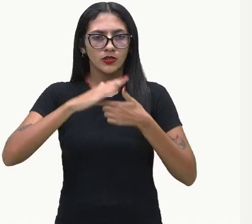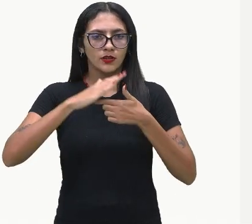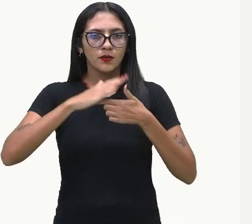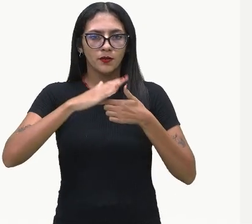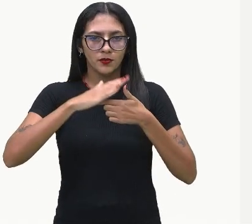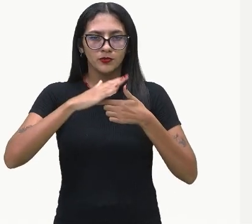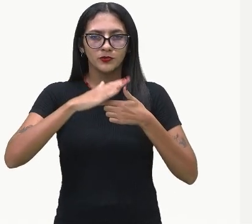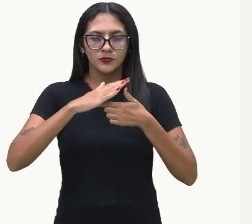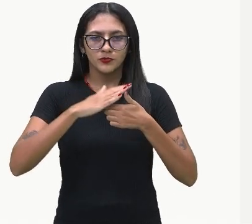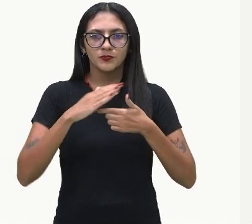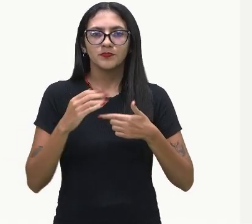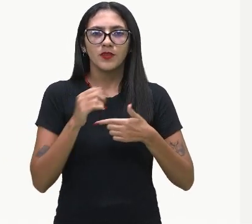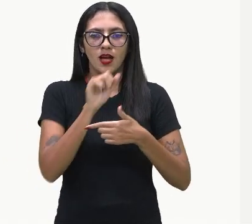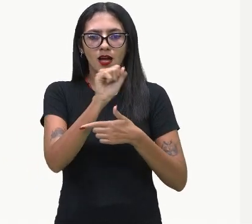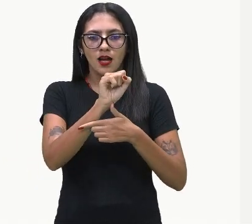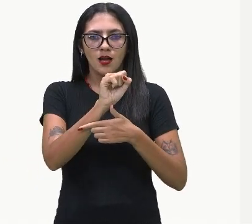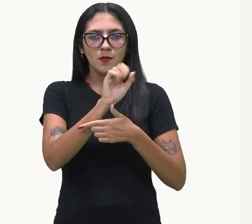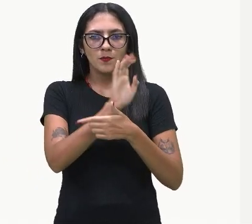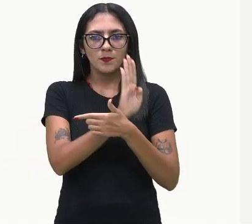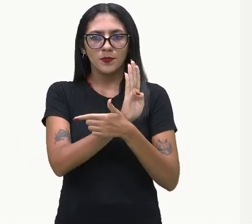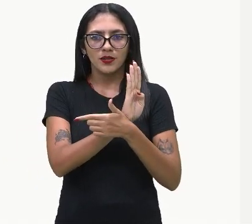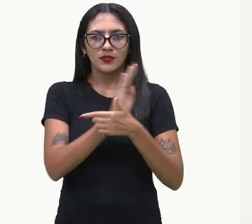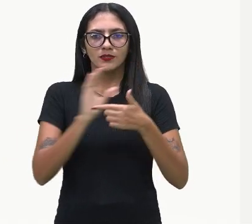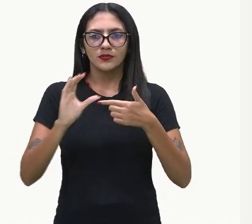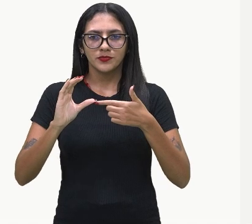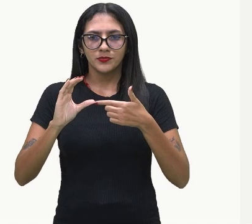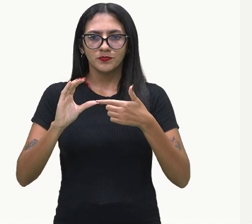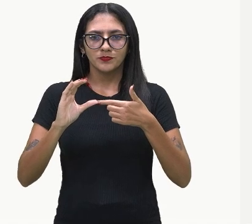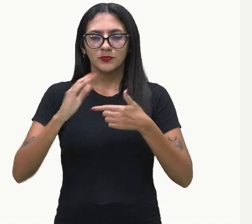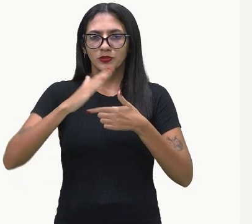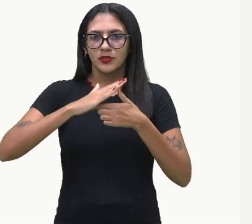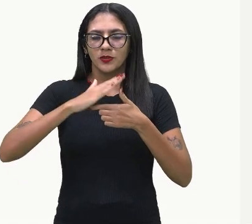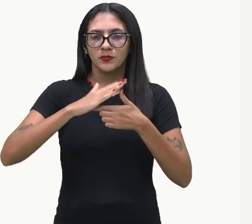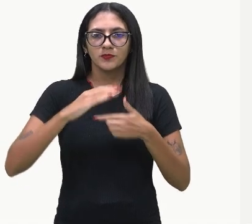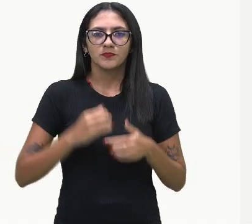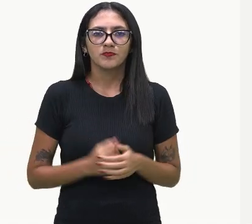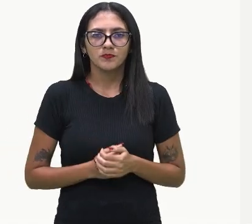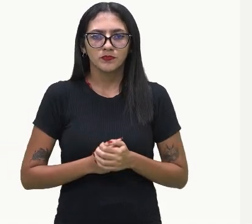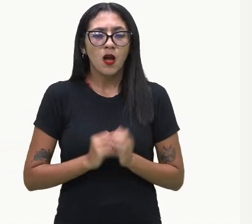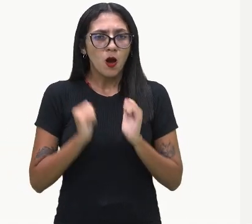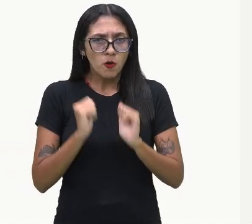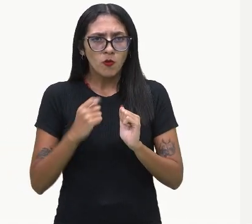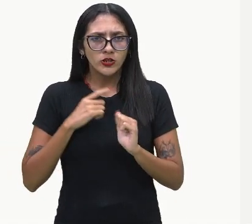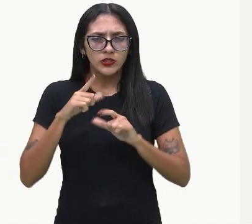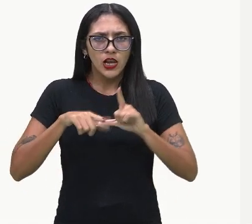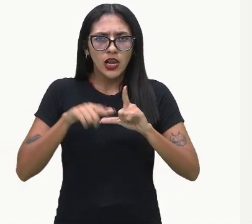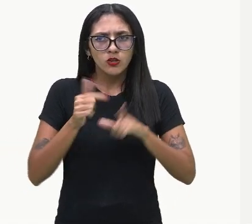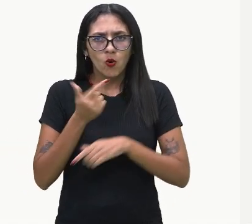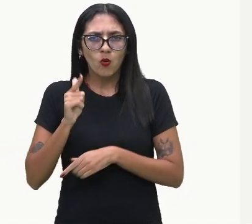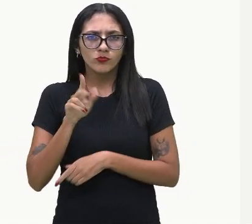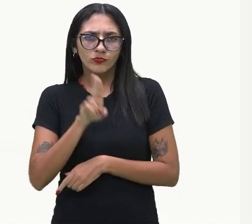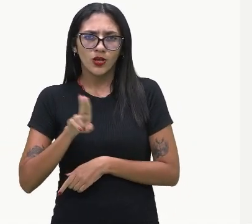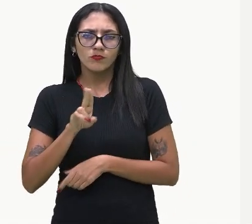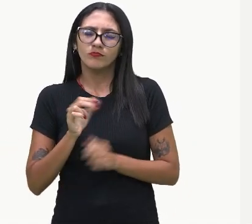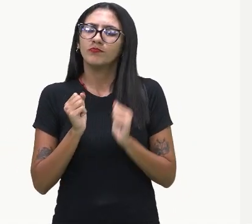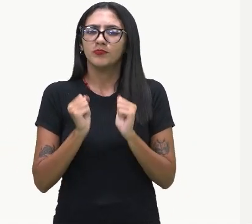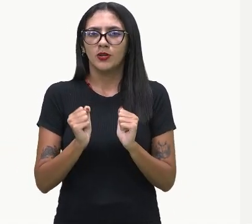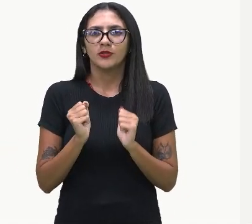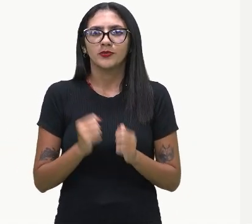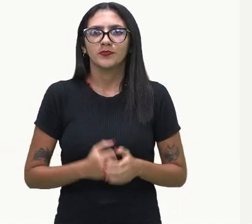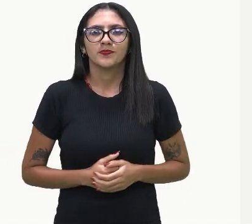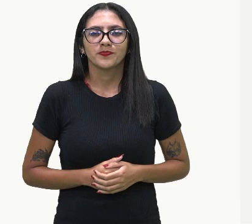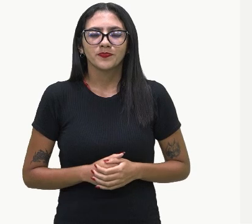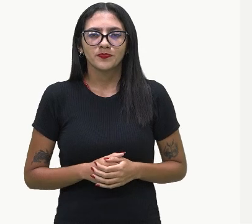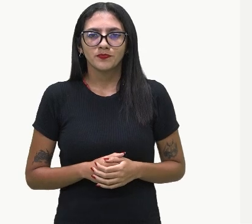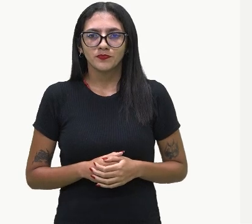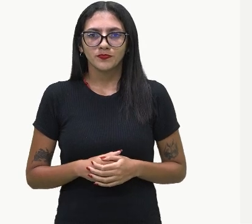tá? Nosso triângulo ABC. Professor, pode ser outras letras? Claro que pode. Tá bom? E aí a